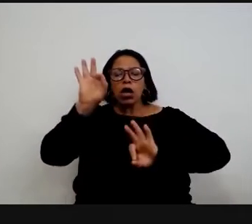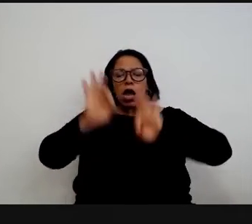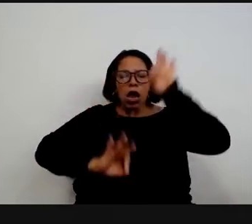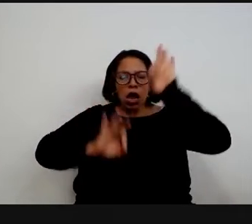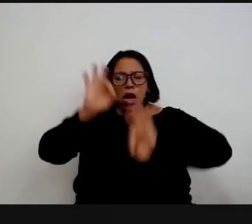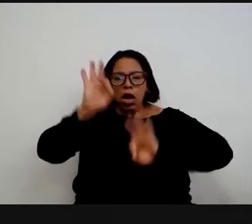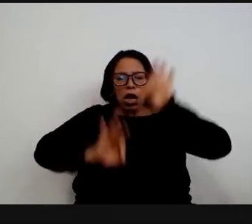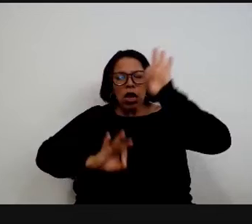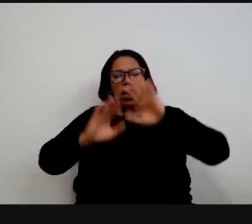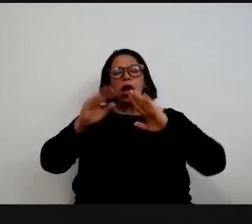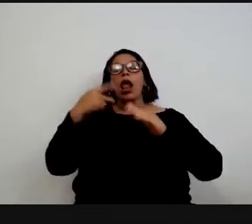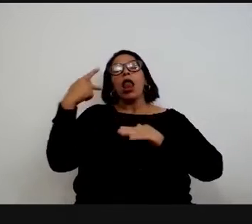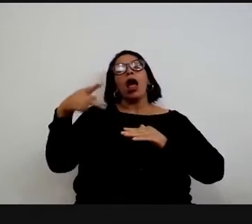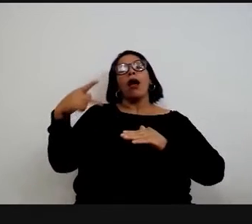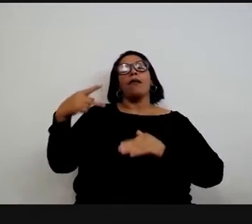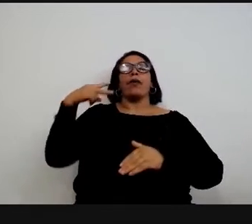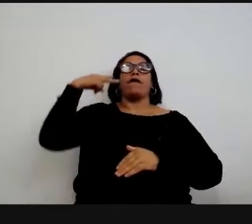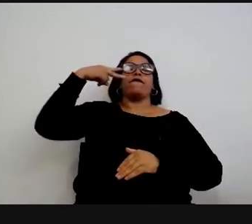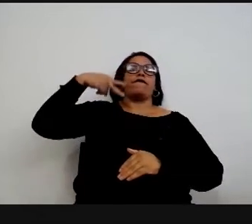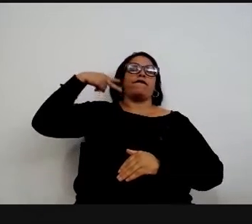um cardápio para a sua Câmara,